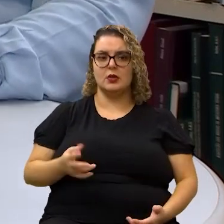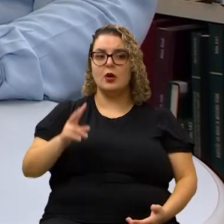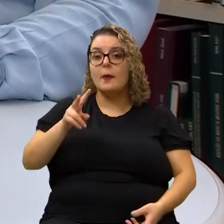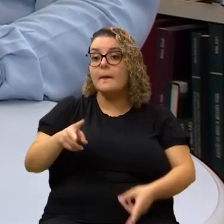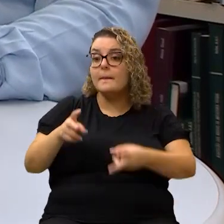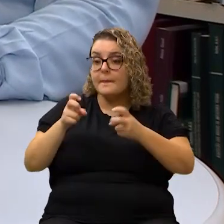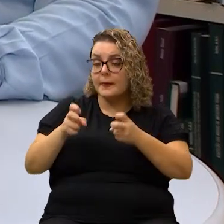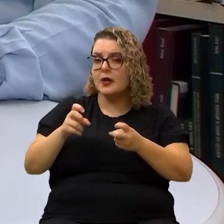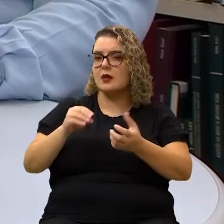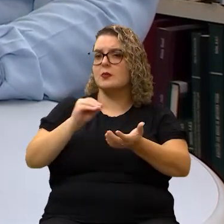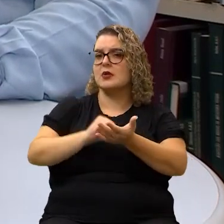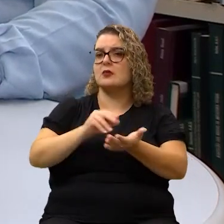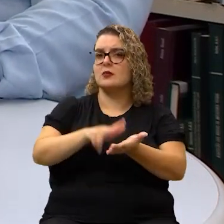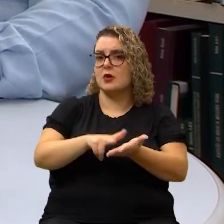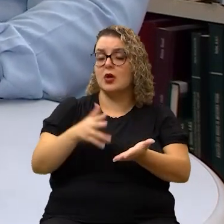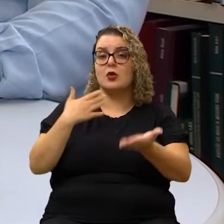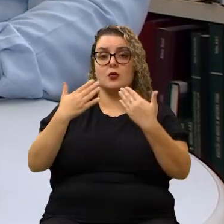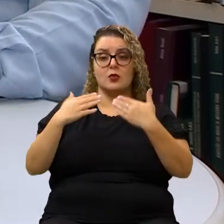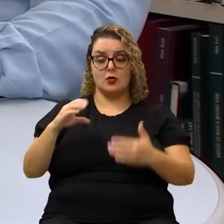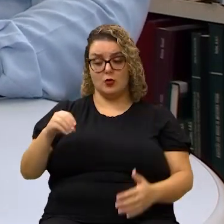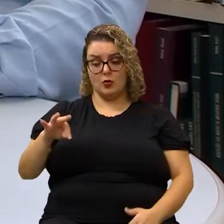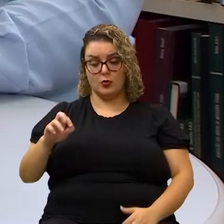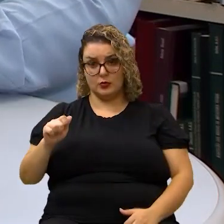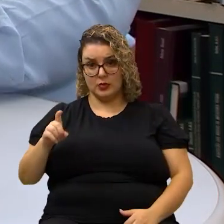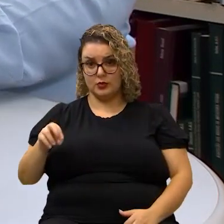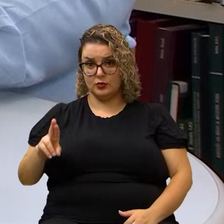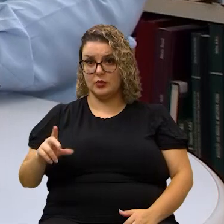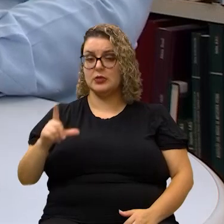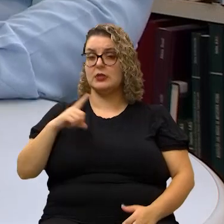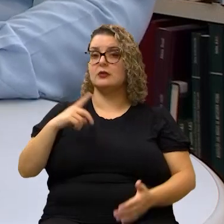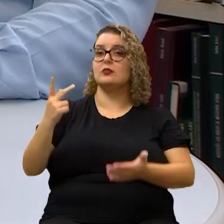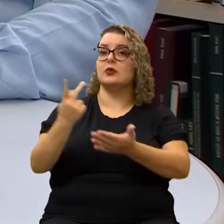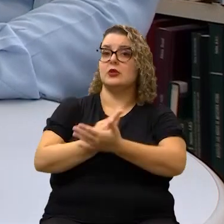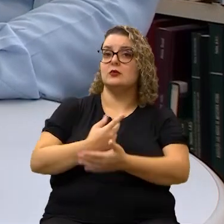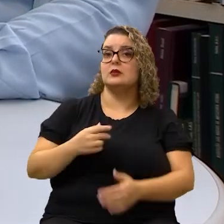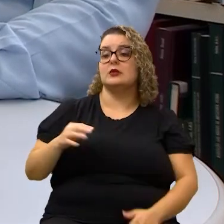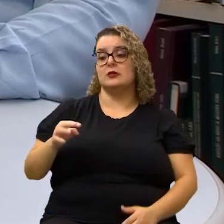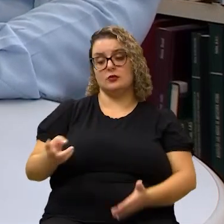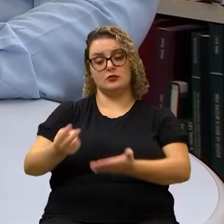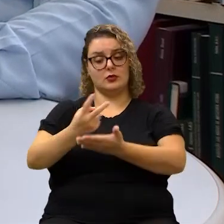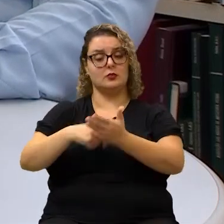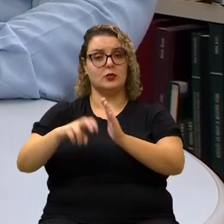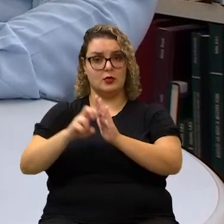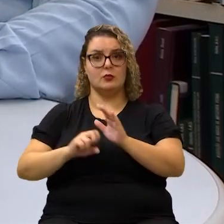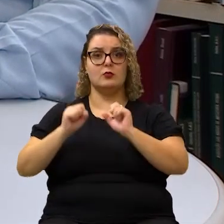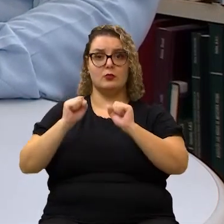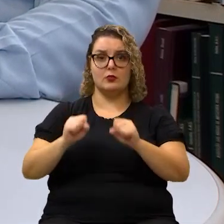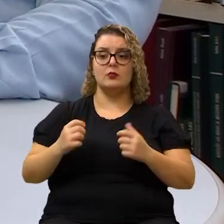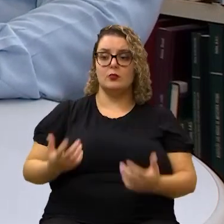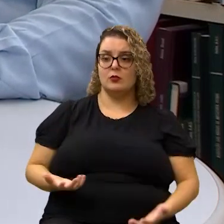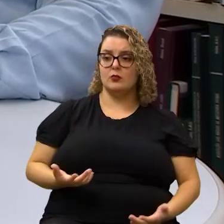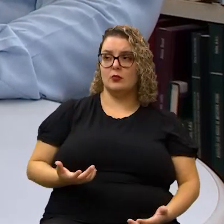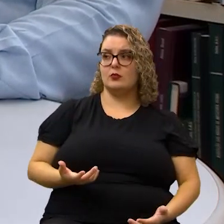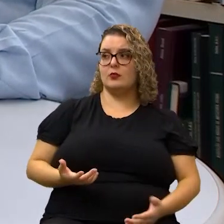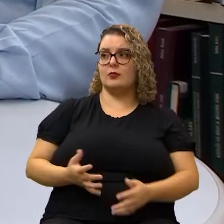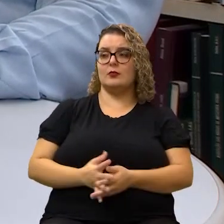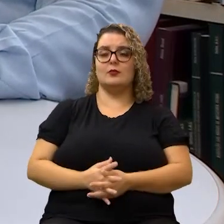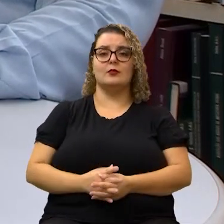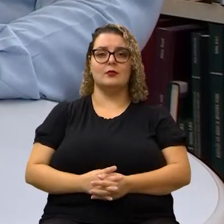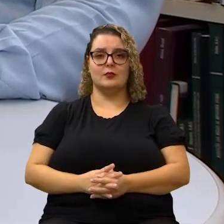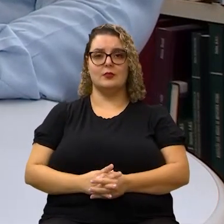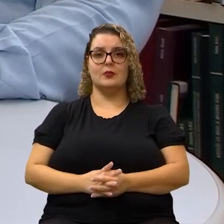essa irregularidade e conversa com o seu contador e vê que houve um equívoco nessa tributação, ele pode retificar as